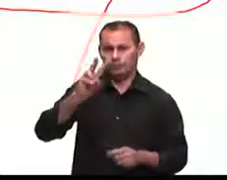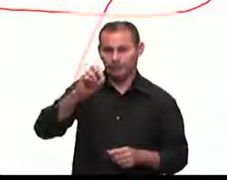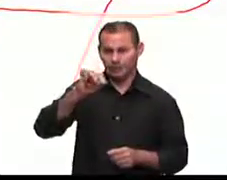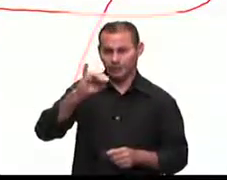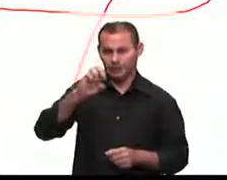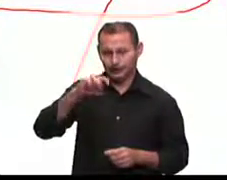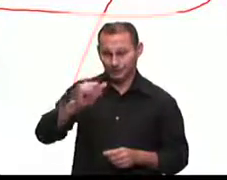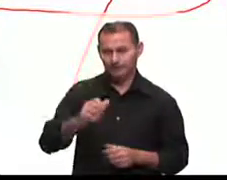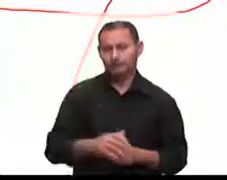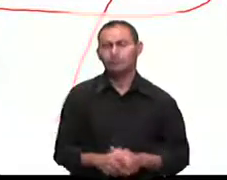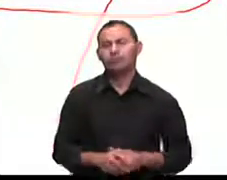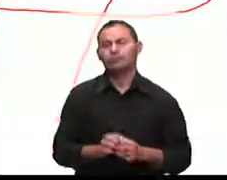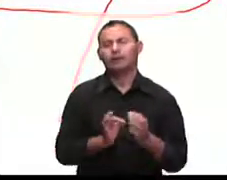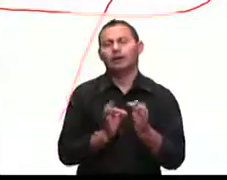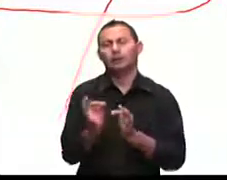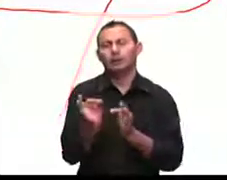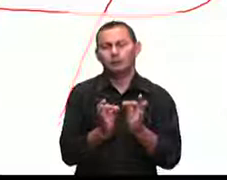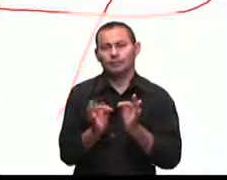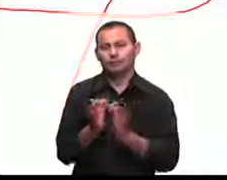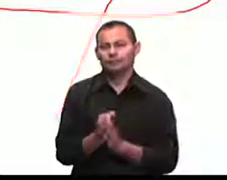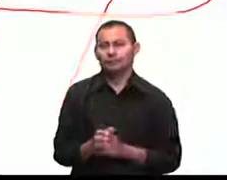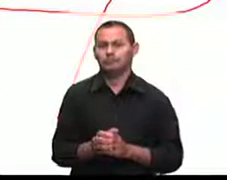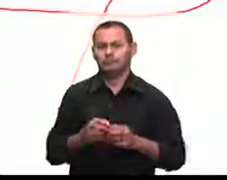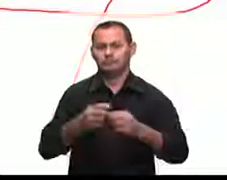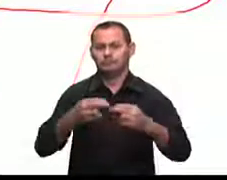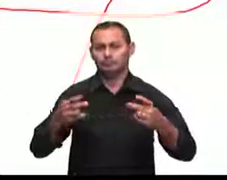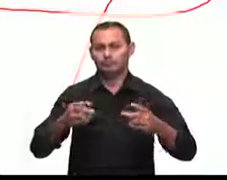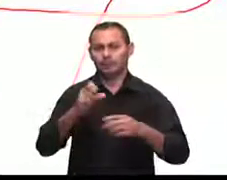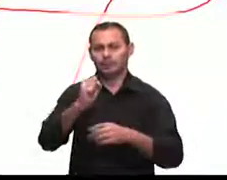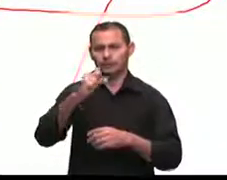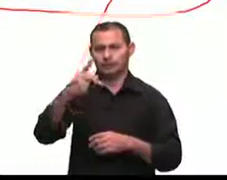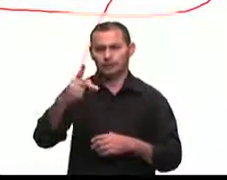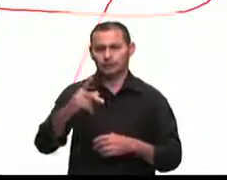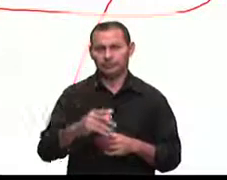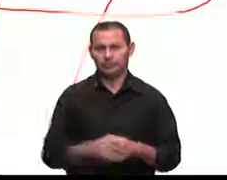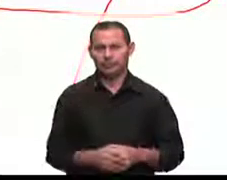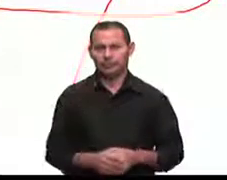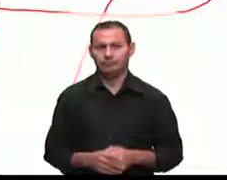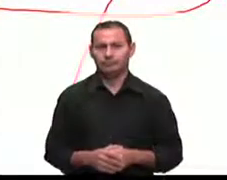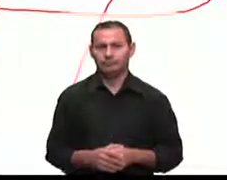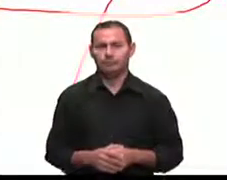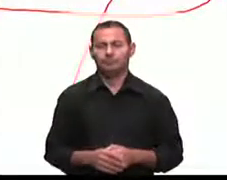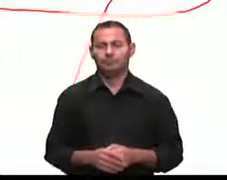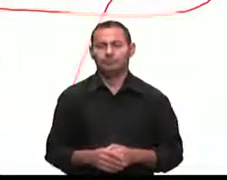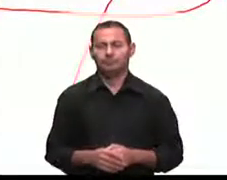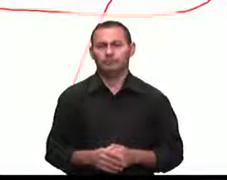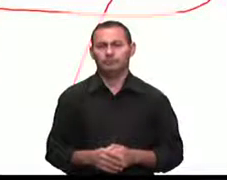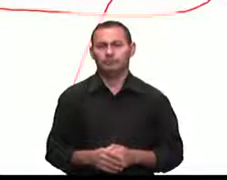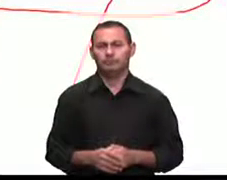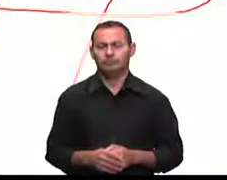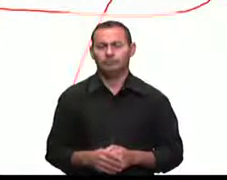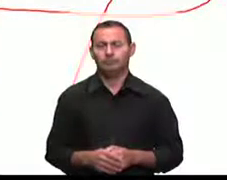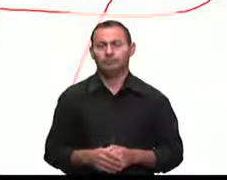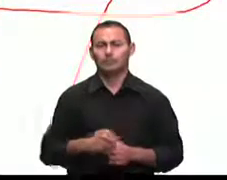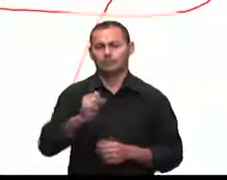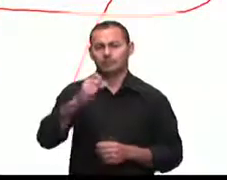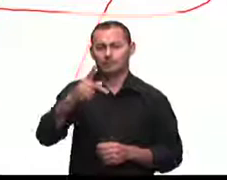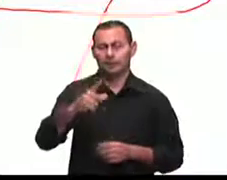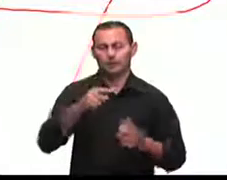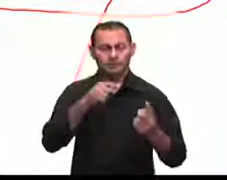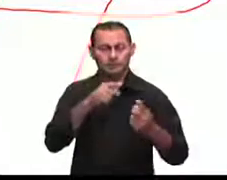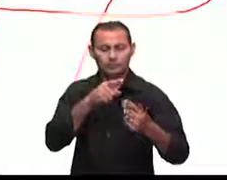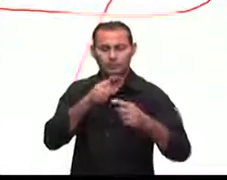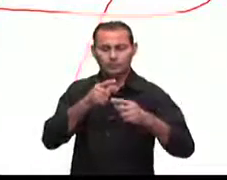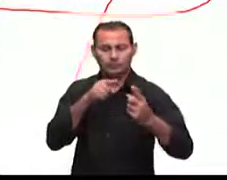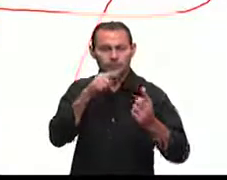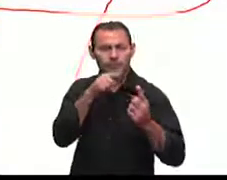tá? Para resolver essa situação, problema, então, problema e